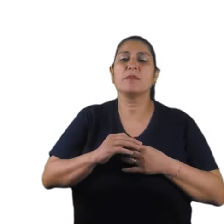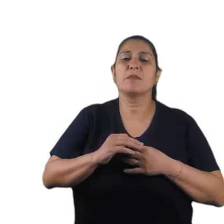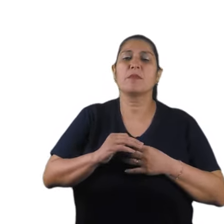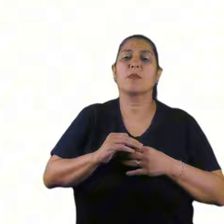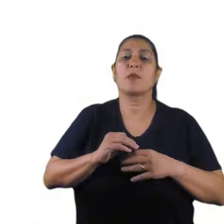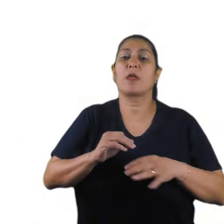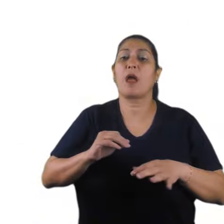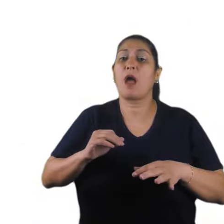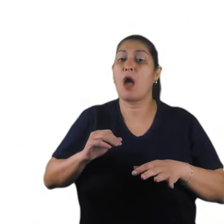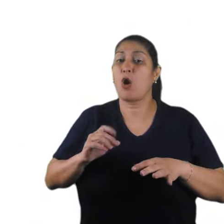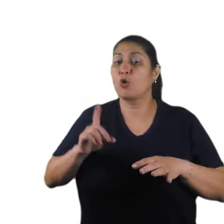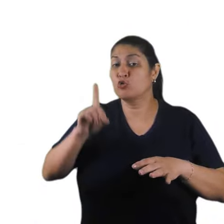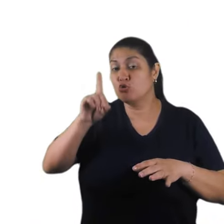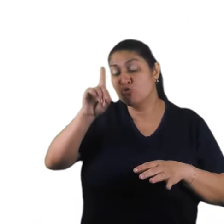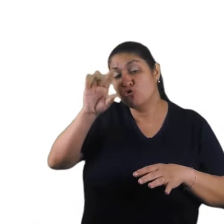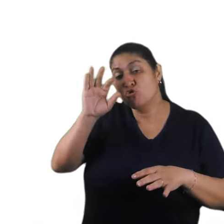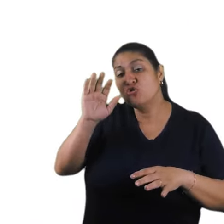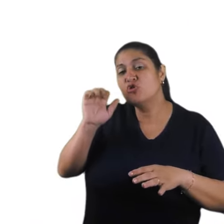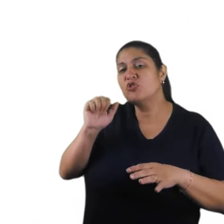surpreendente!